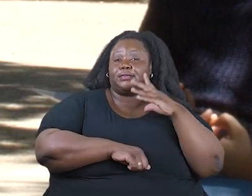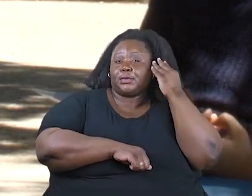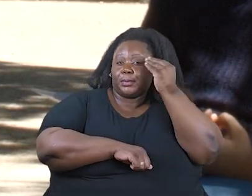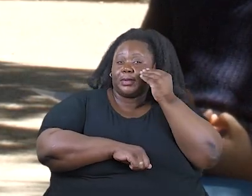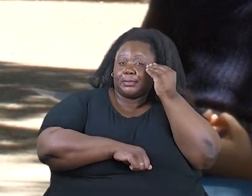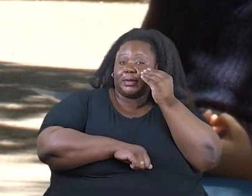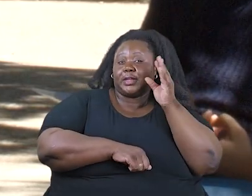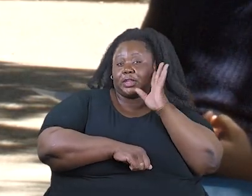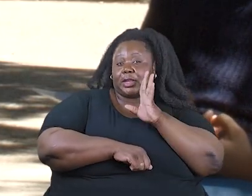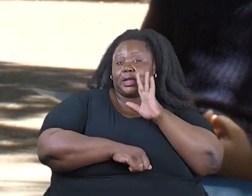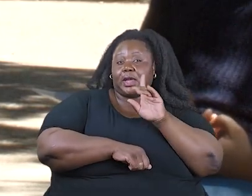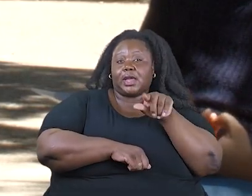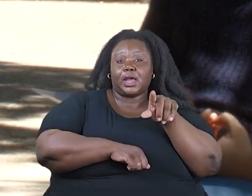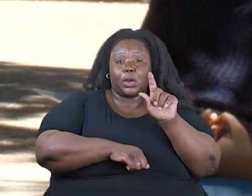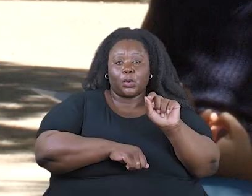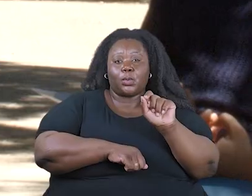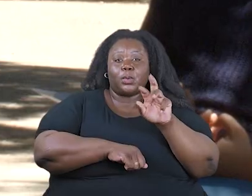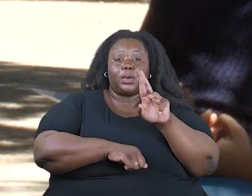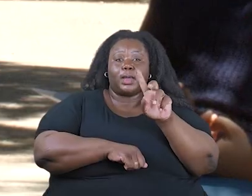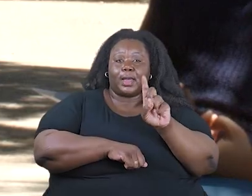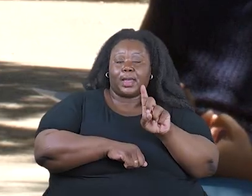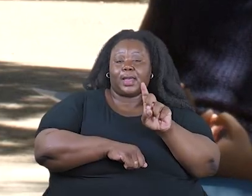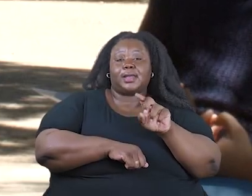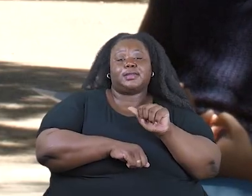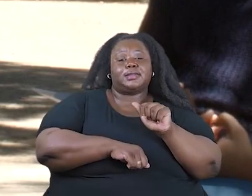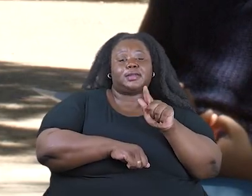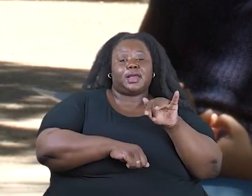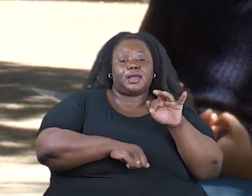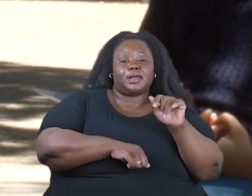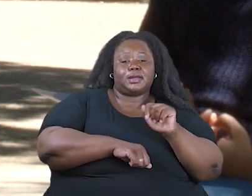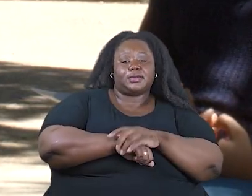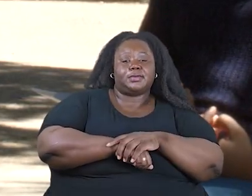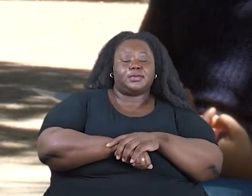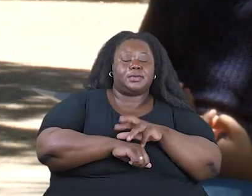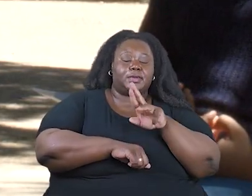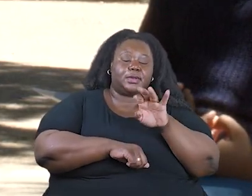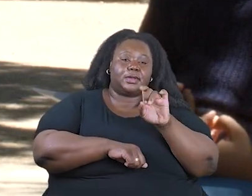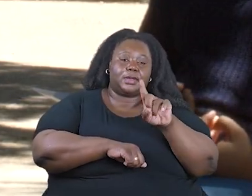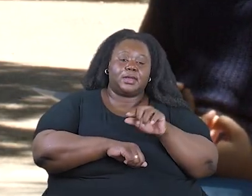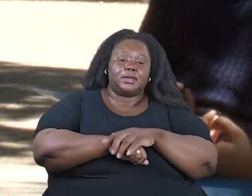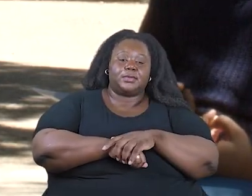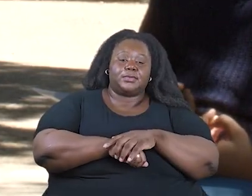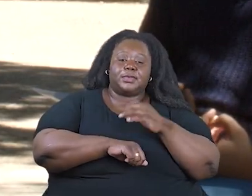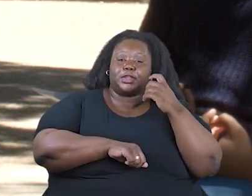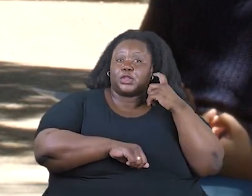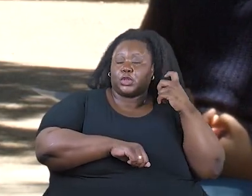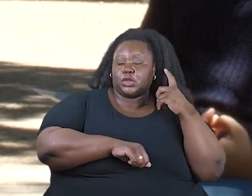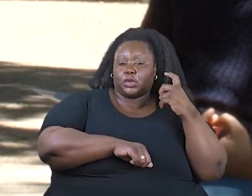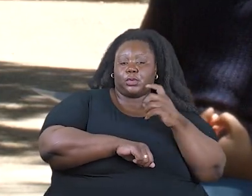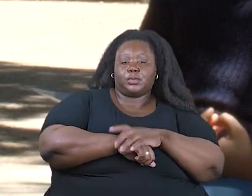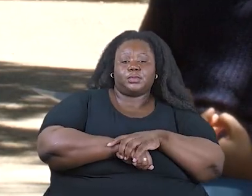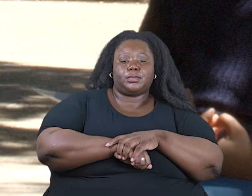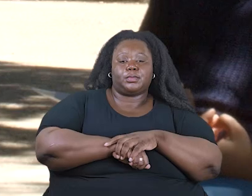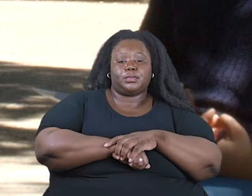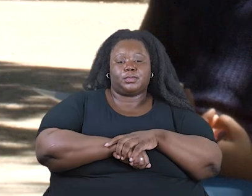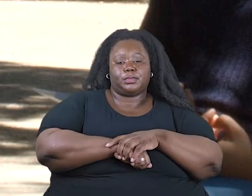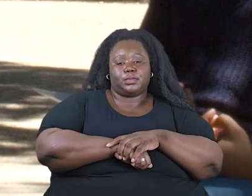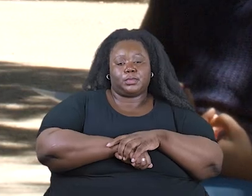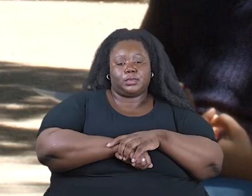muito interessante que era a Rex Gallery, né? Chamava Rex Gallery and Sons, que era o Wesley Duquili,